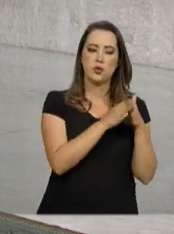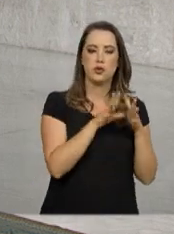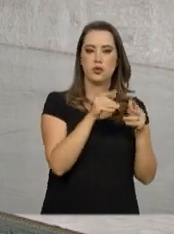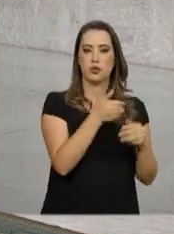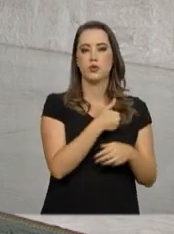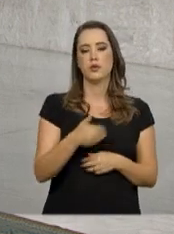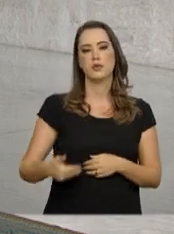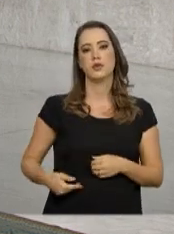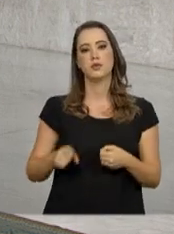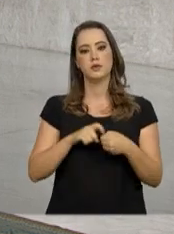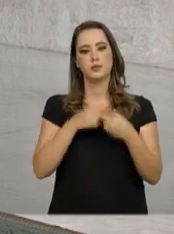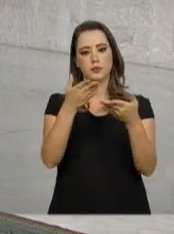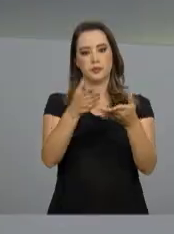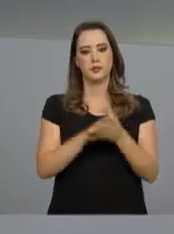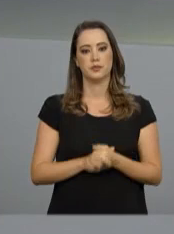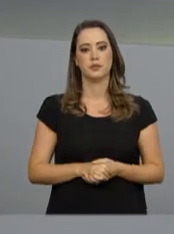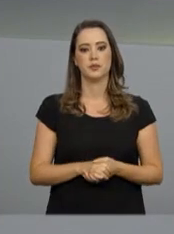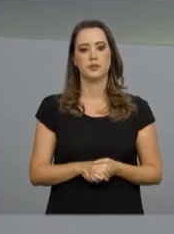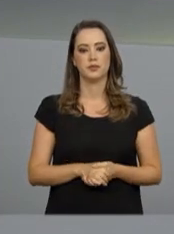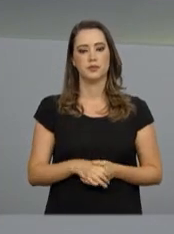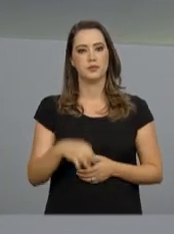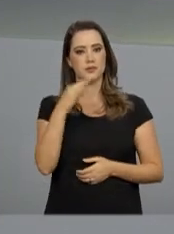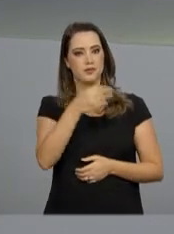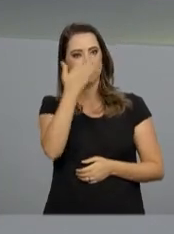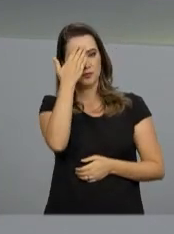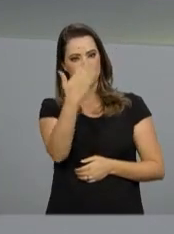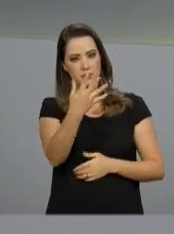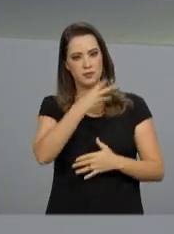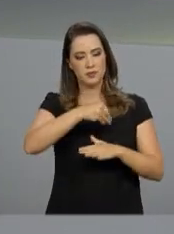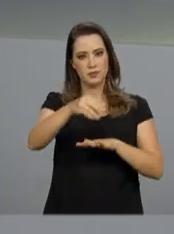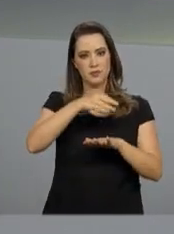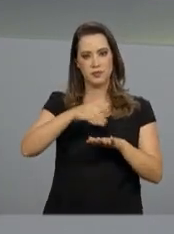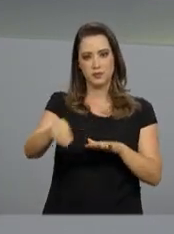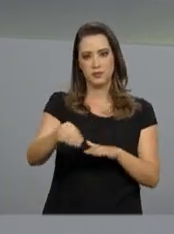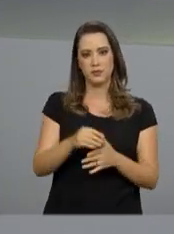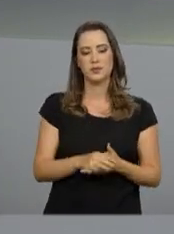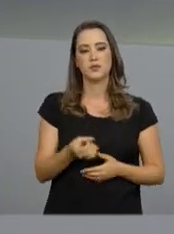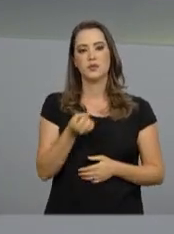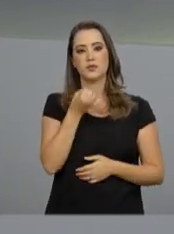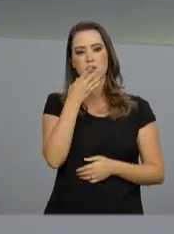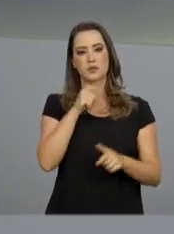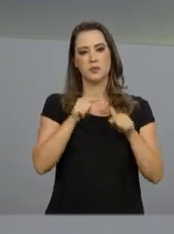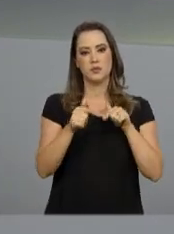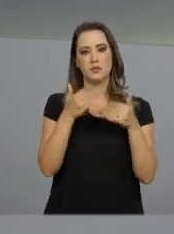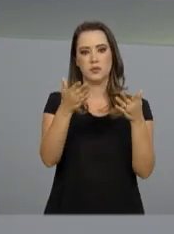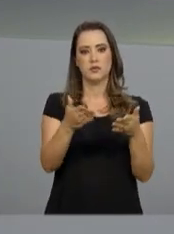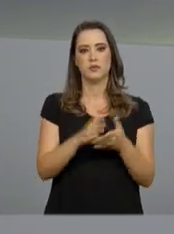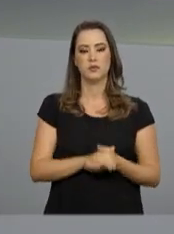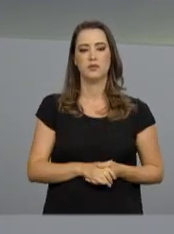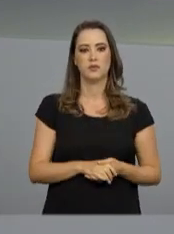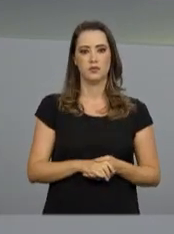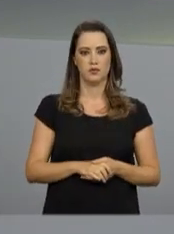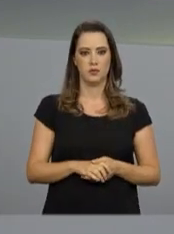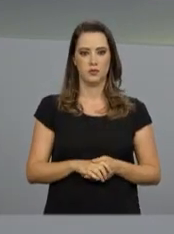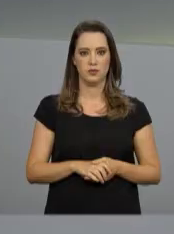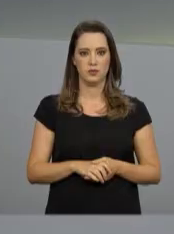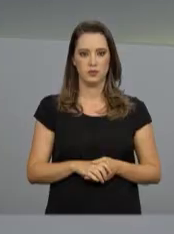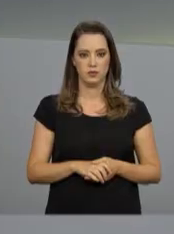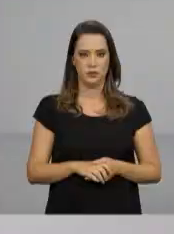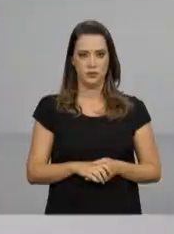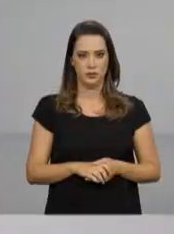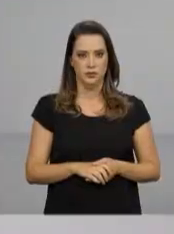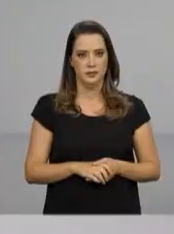de momento. Volto com você, Alessandra. Muito obrigada, Pablo, pelas informações. Um bom trabalho para você aí no Palácio do Planalto.